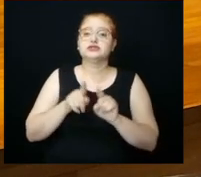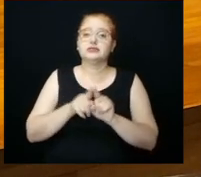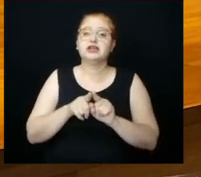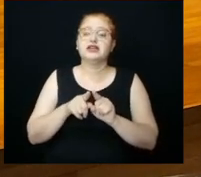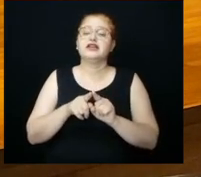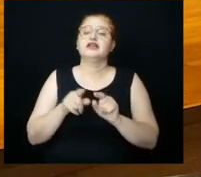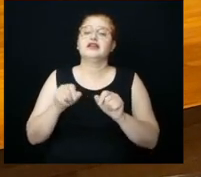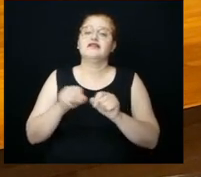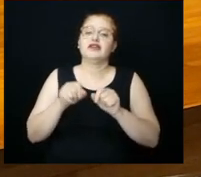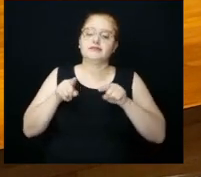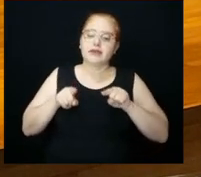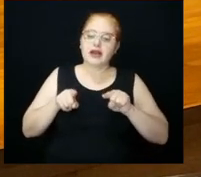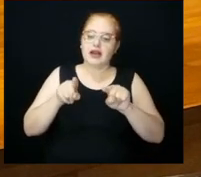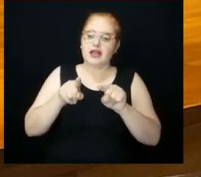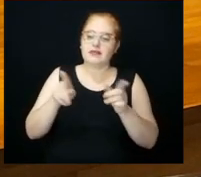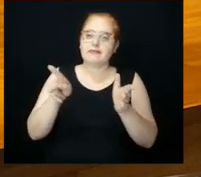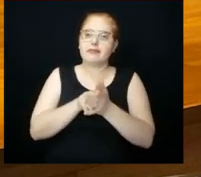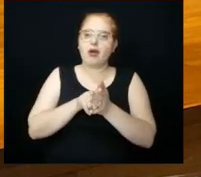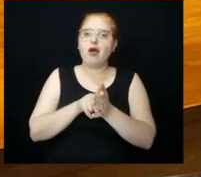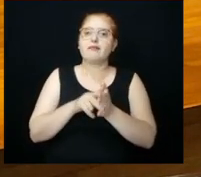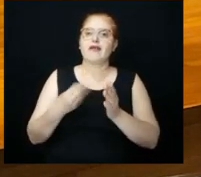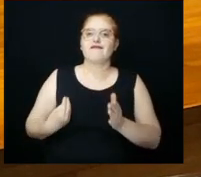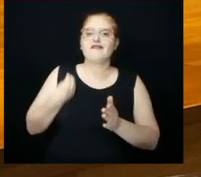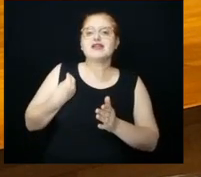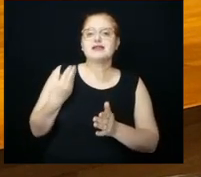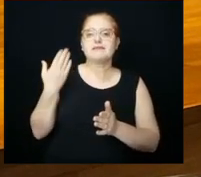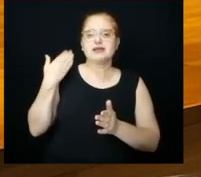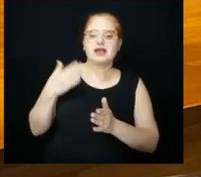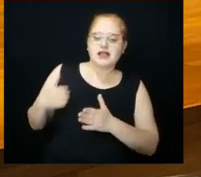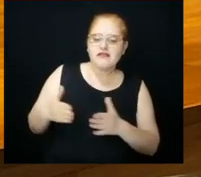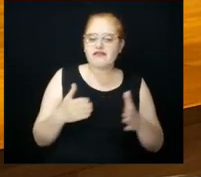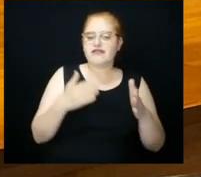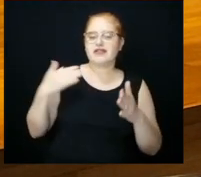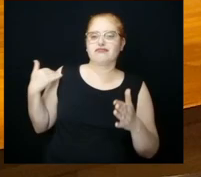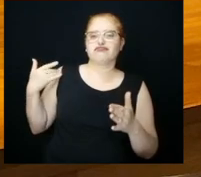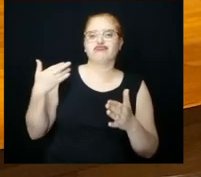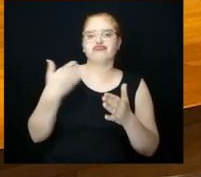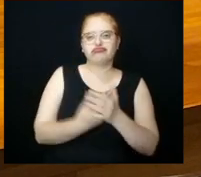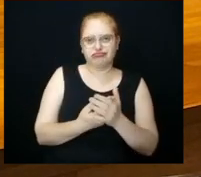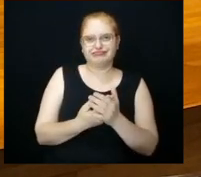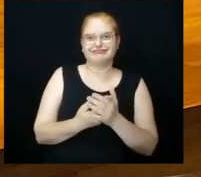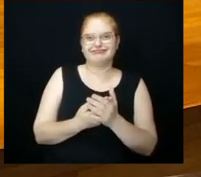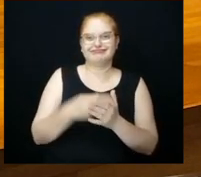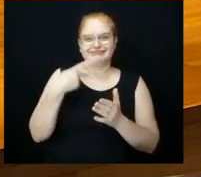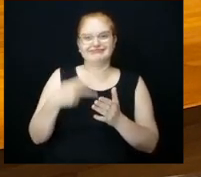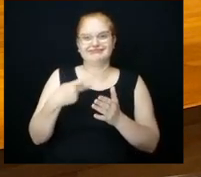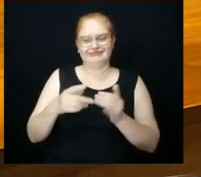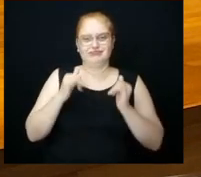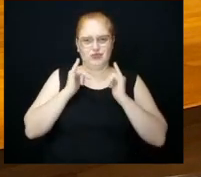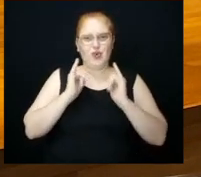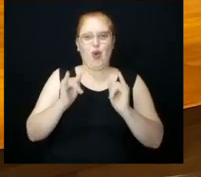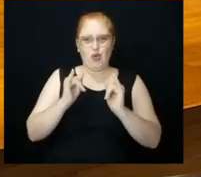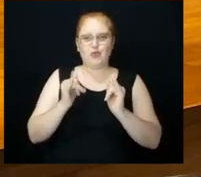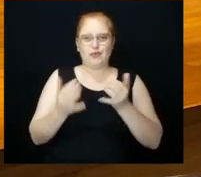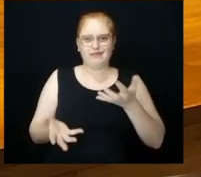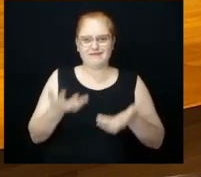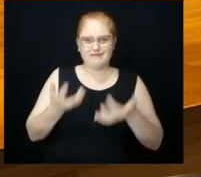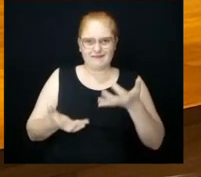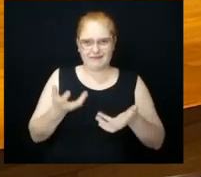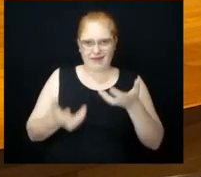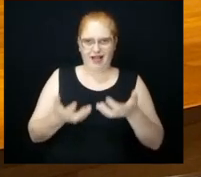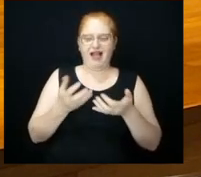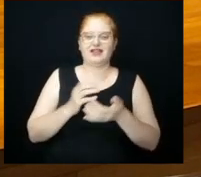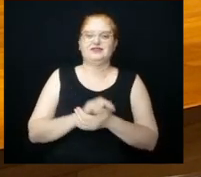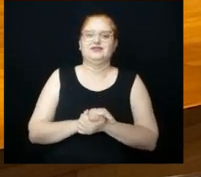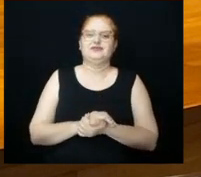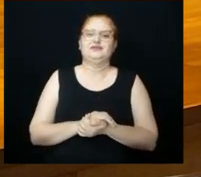vai fazendo paralelos com o seu passado, com a sua trajetória, até chegar ali naquele lugar, né, onde eles estão,